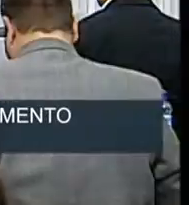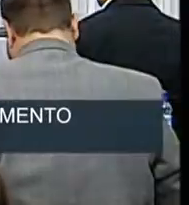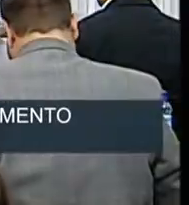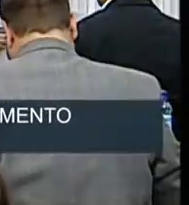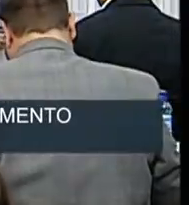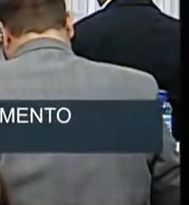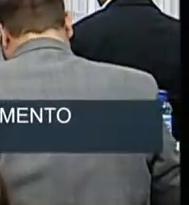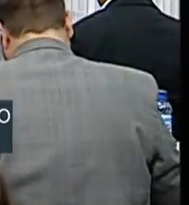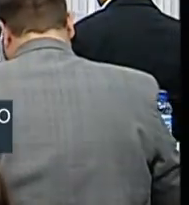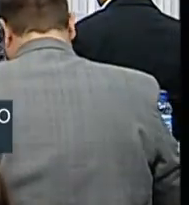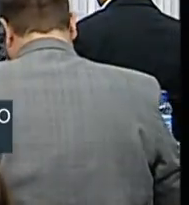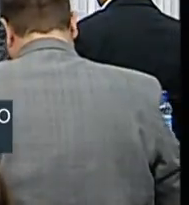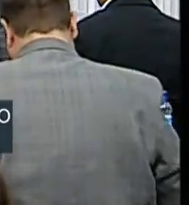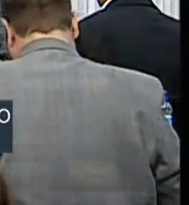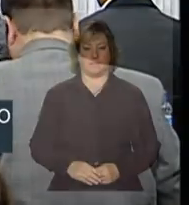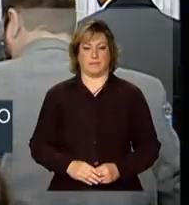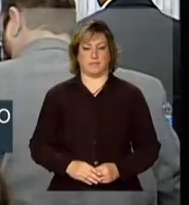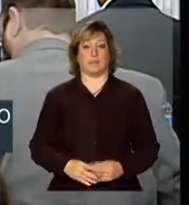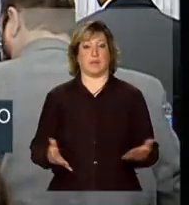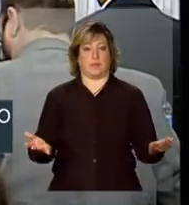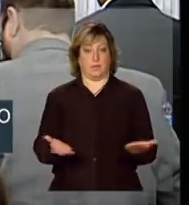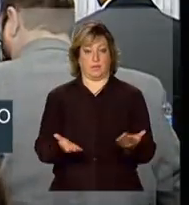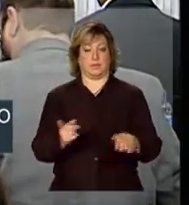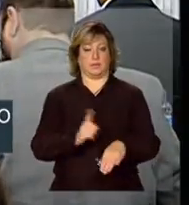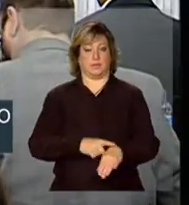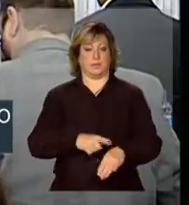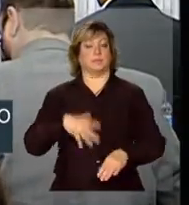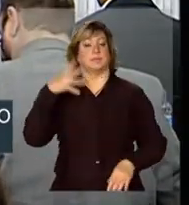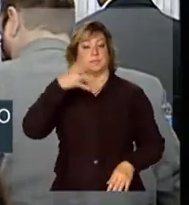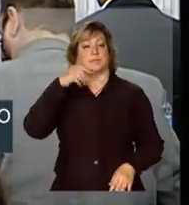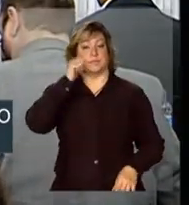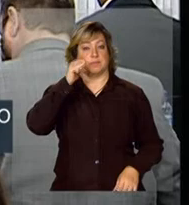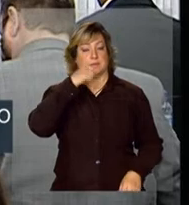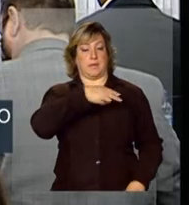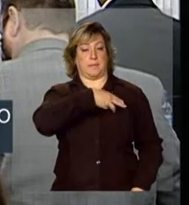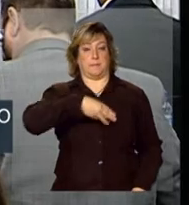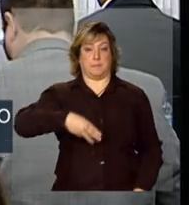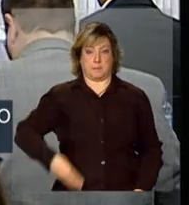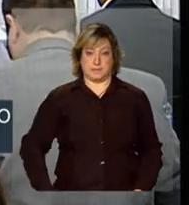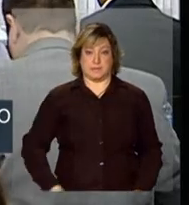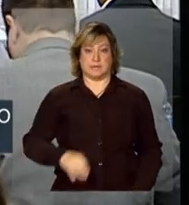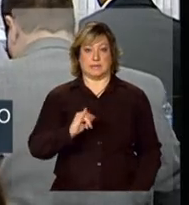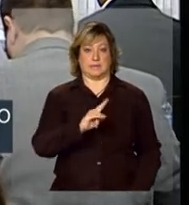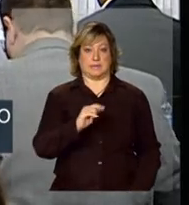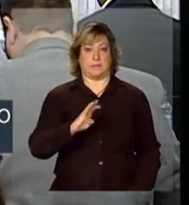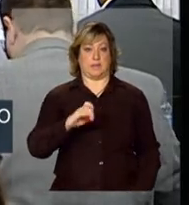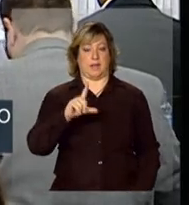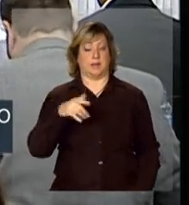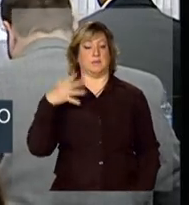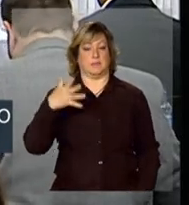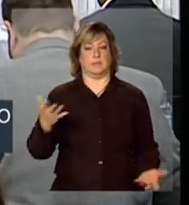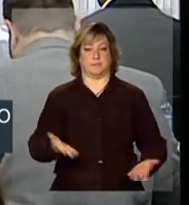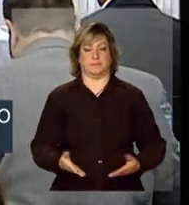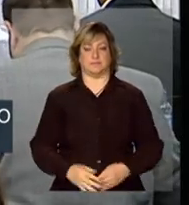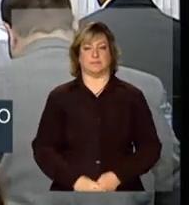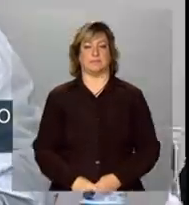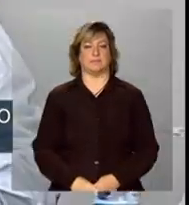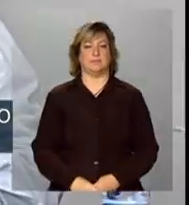Neste momento, usará a palavra Sua Excelência a Ministra de Estado do Meio Ambiente, Isabela